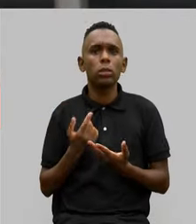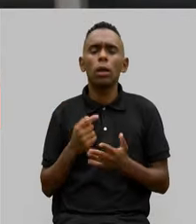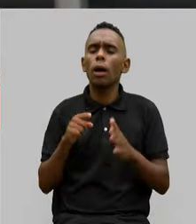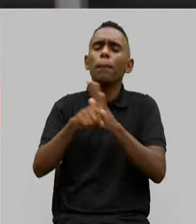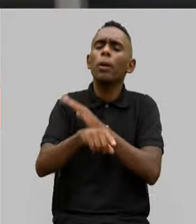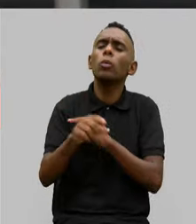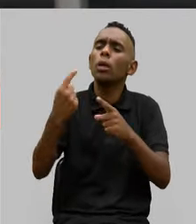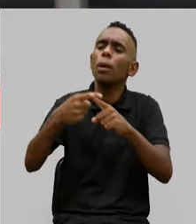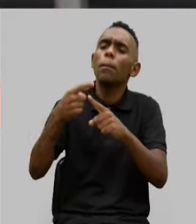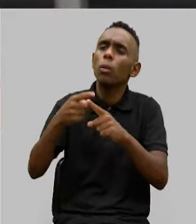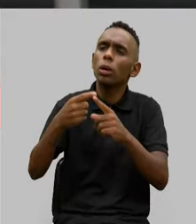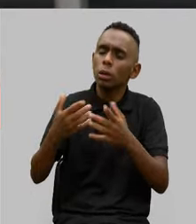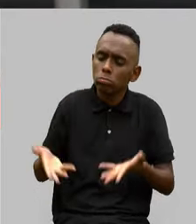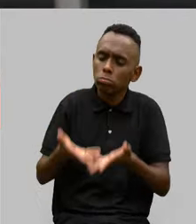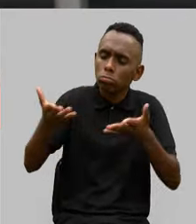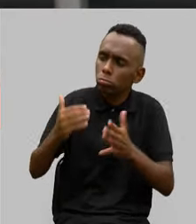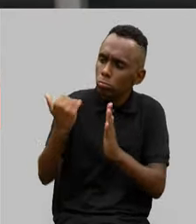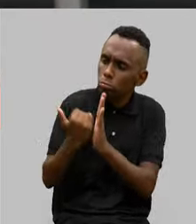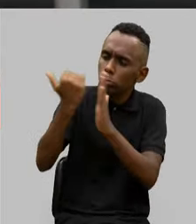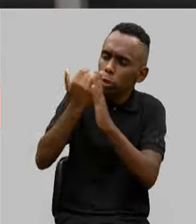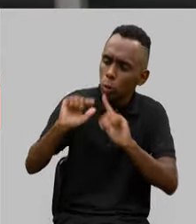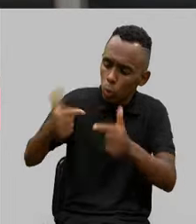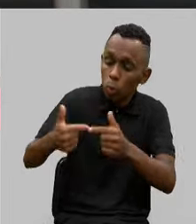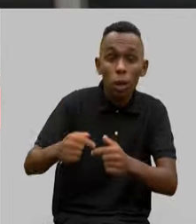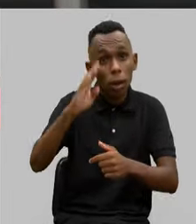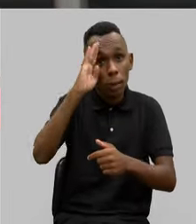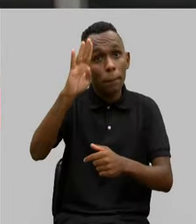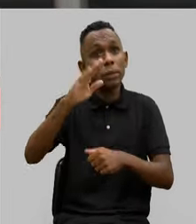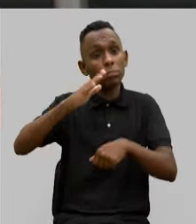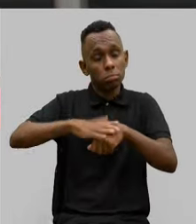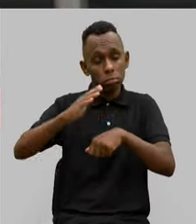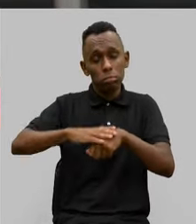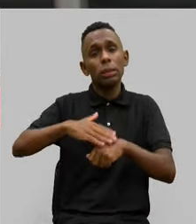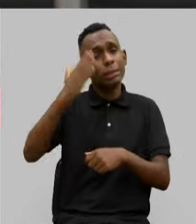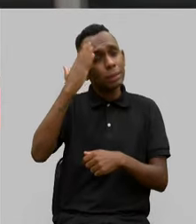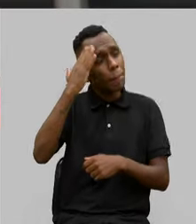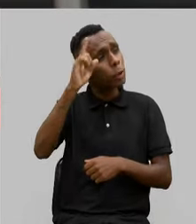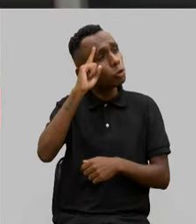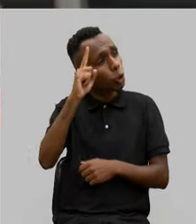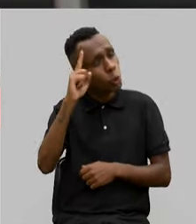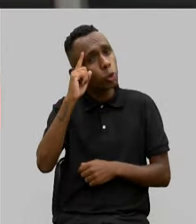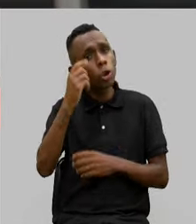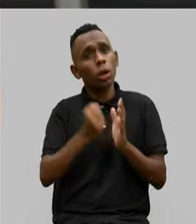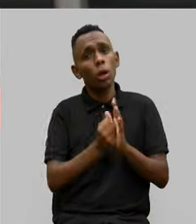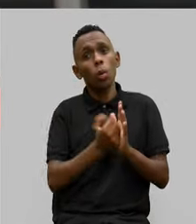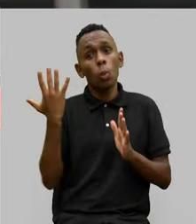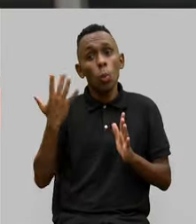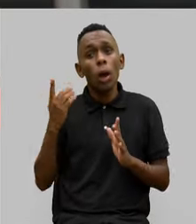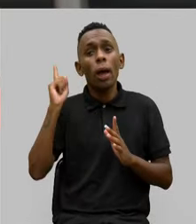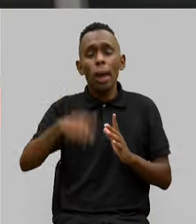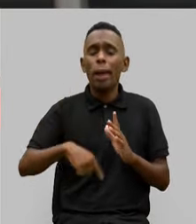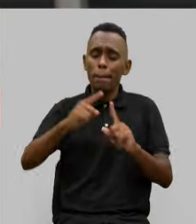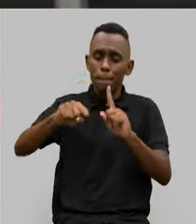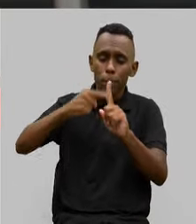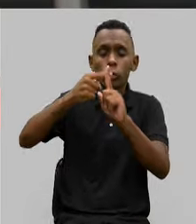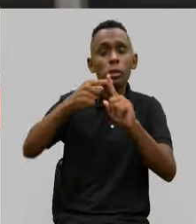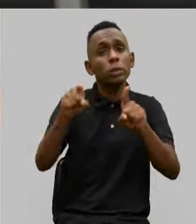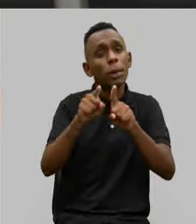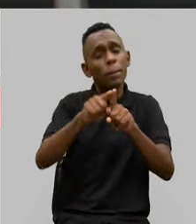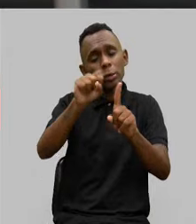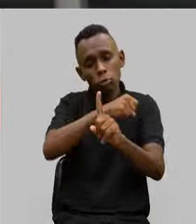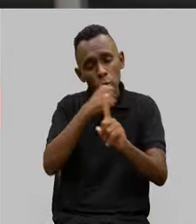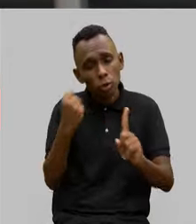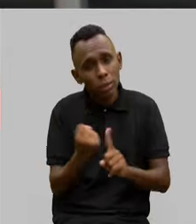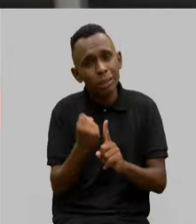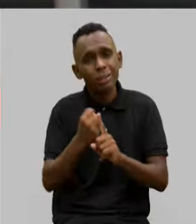motiva a tá nessa luta principalmente a estar ciente todos os dias do quanto ela é benéfica e do quanto a nossa sociedade